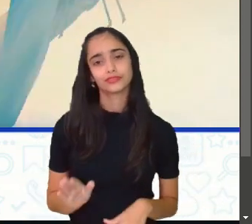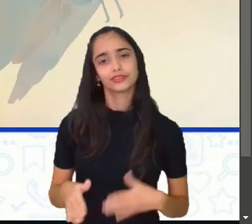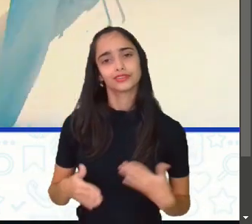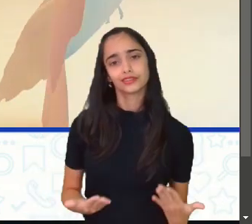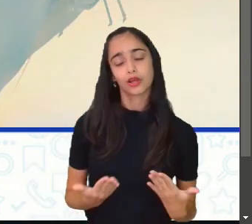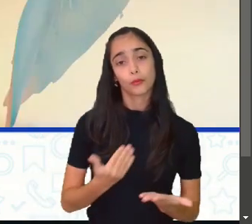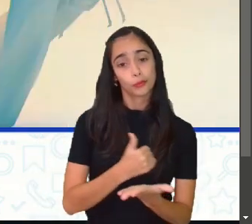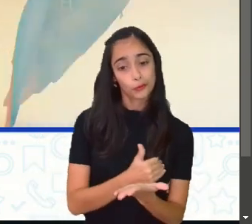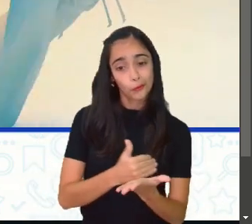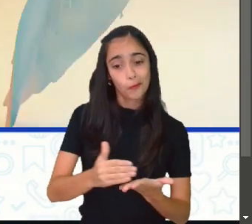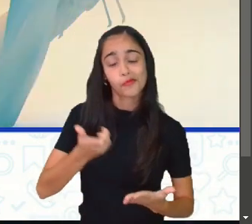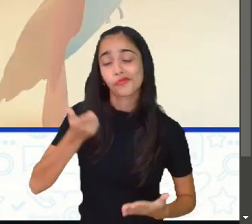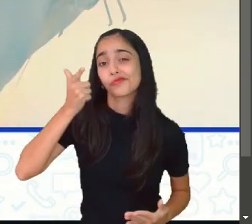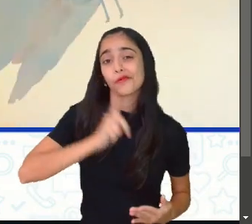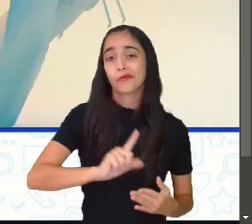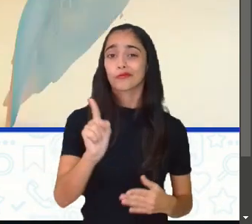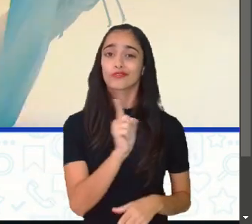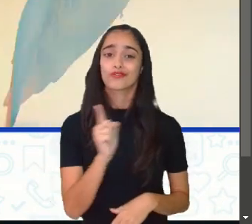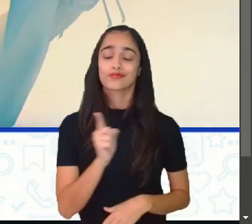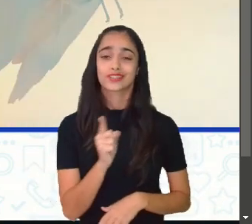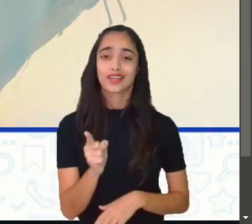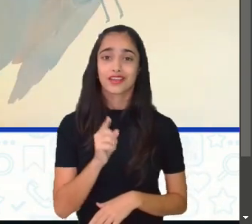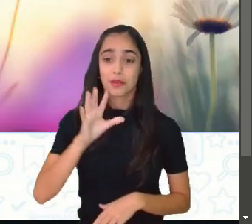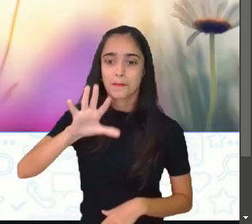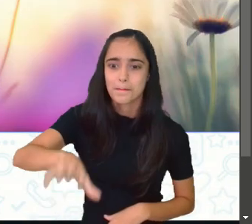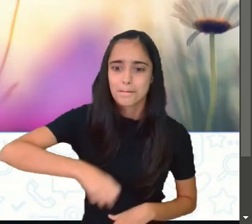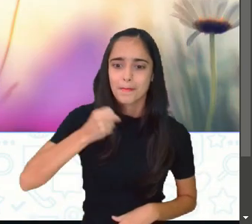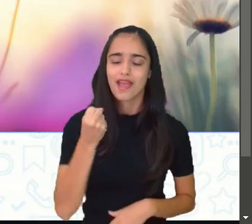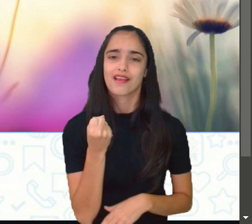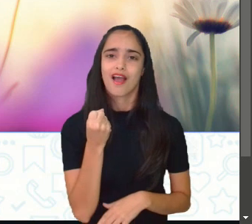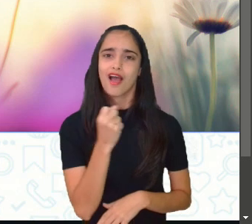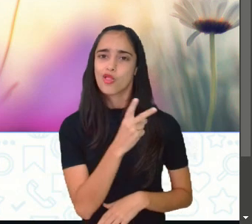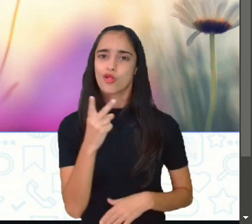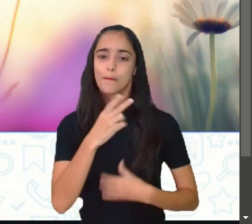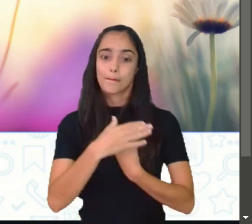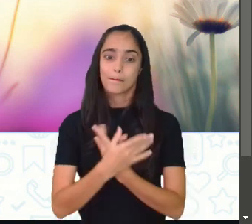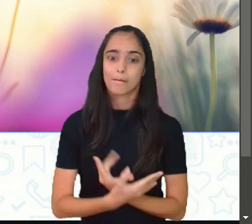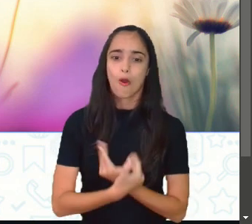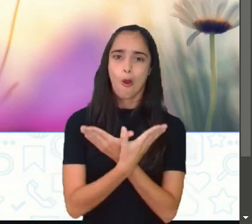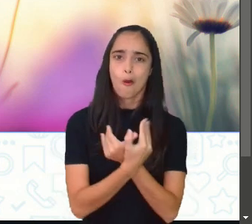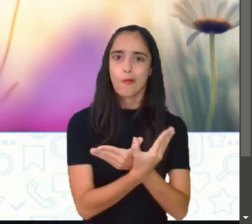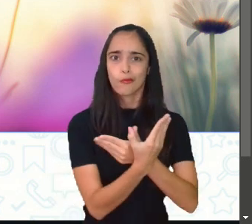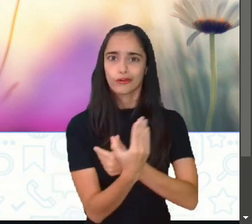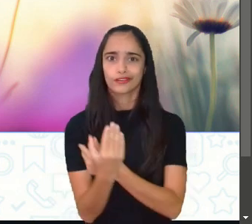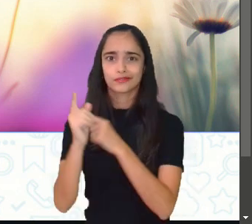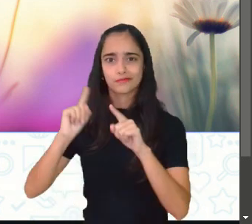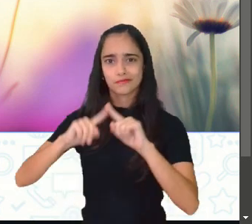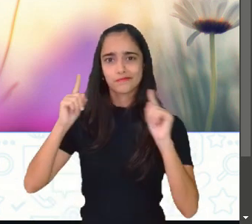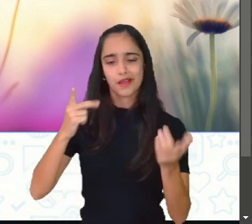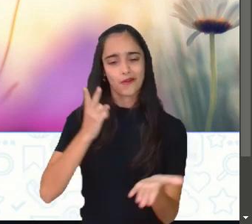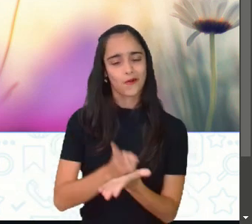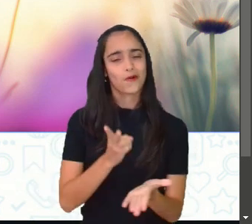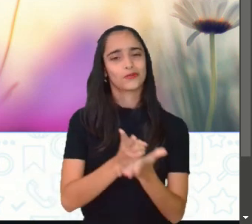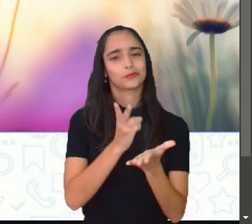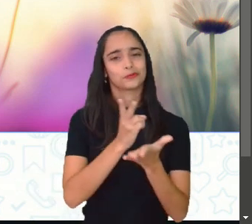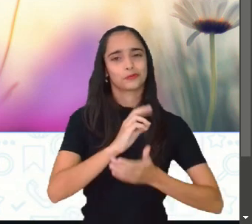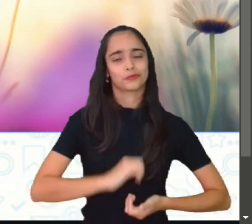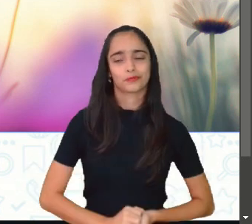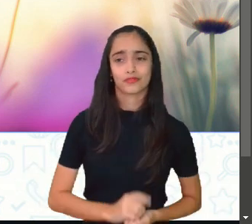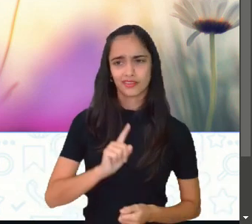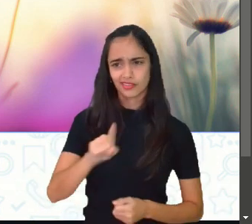não consegue, né? Ela tenta buscar duas borboletas e não consegue. Então ela continua. Depois, mais